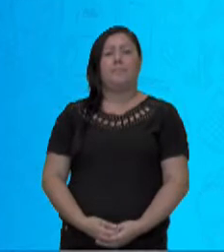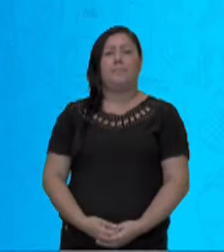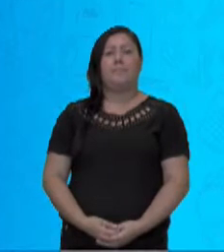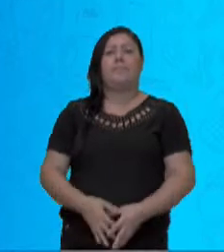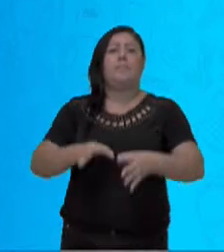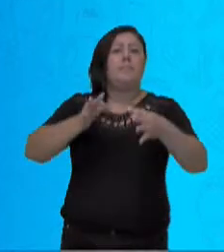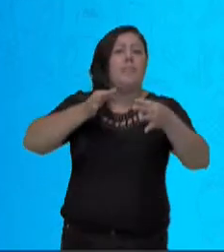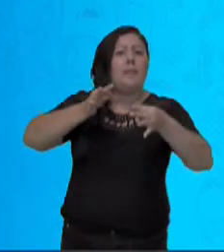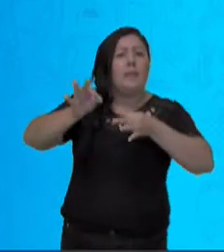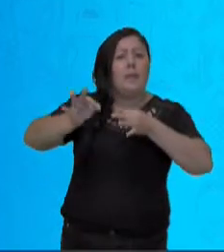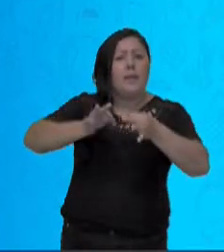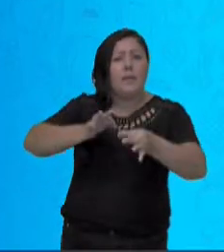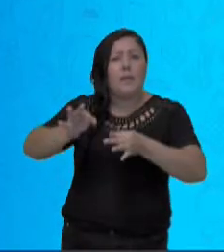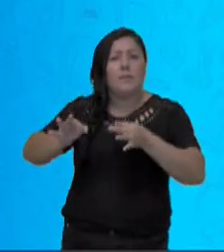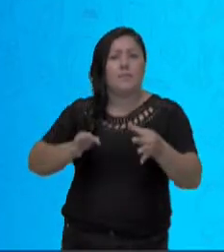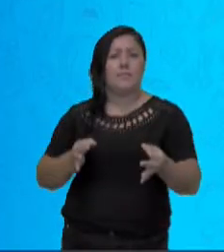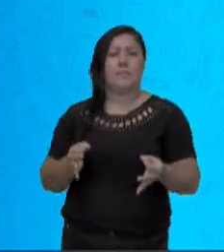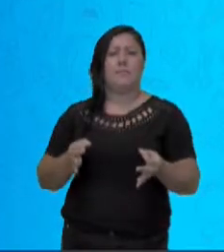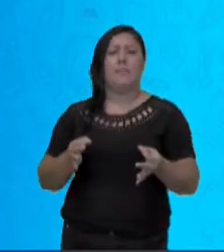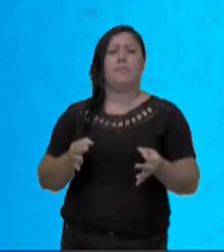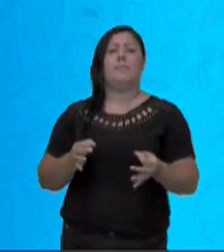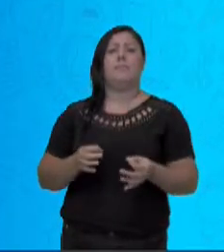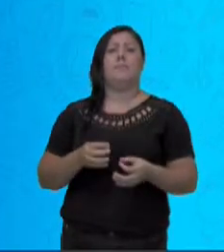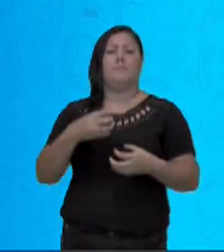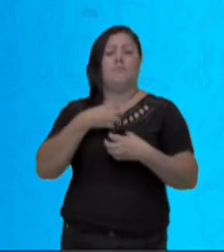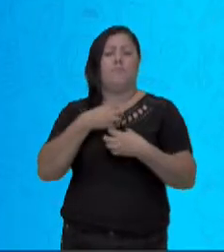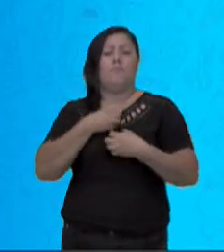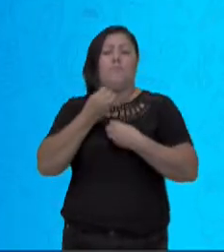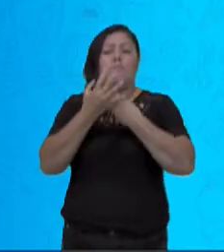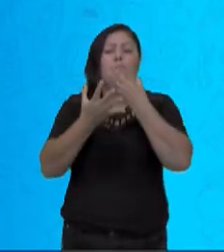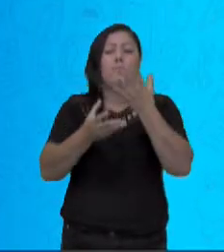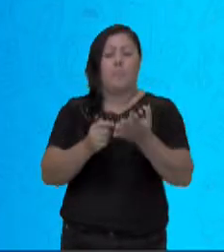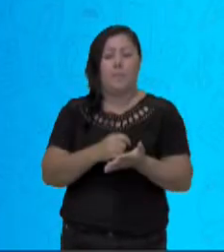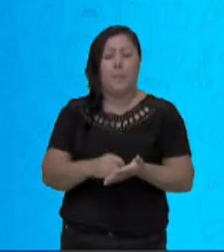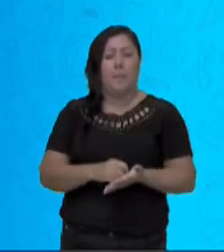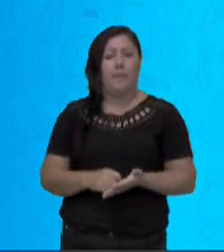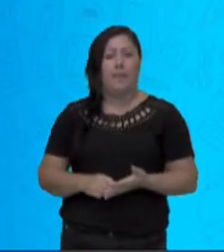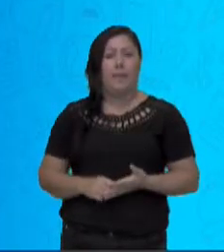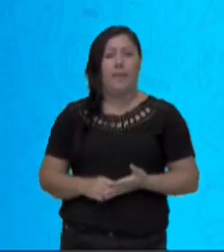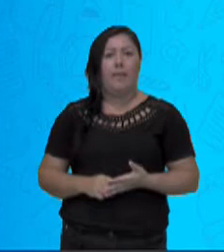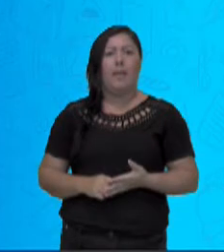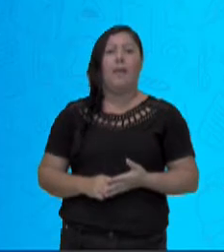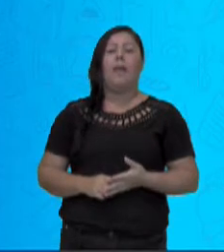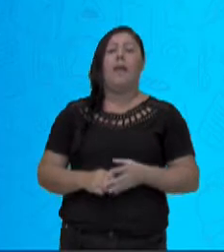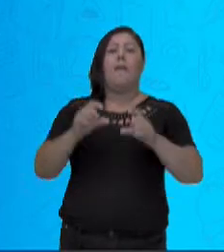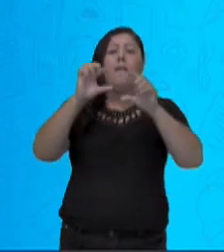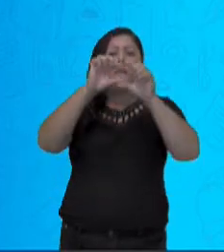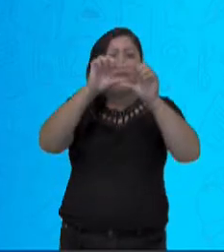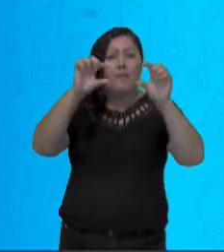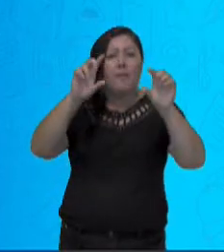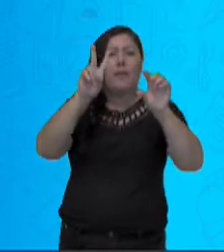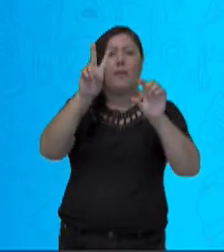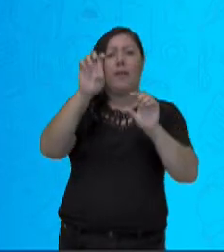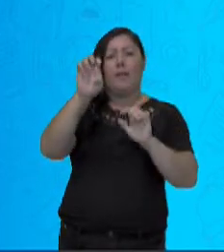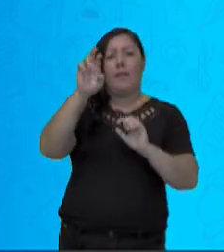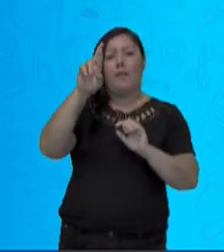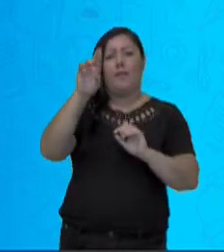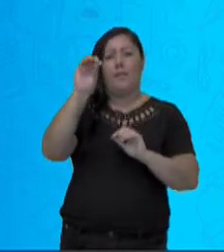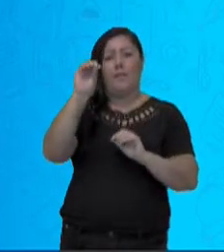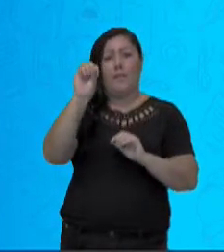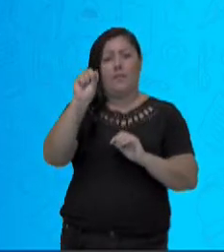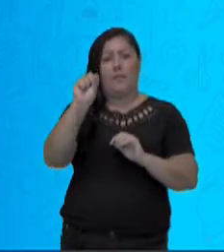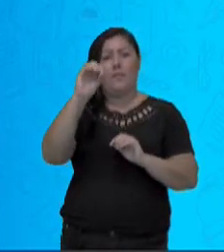A organização do poema. Versos. Cada linha do poema representa um